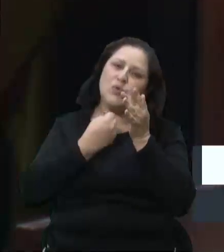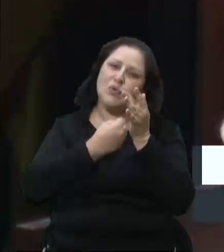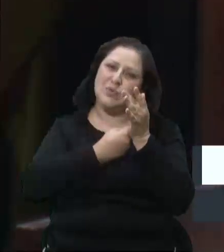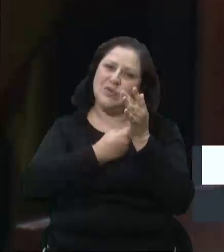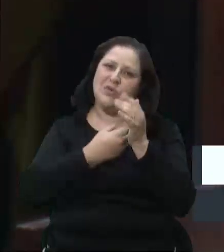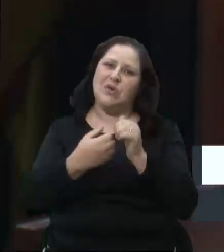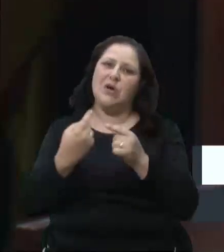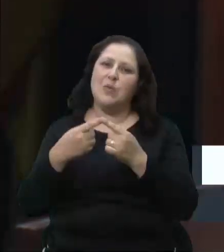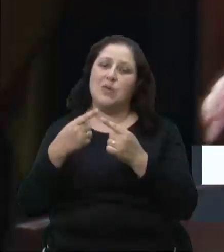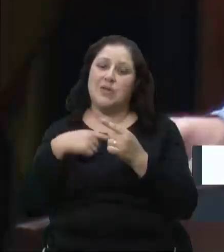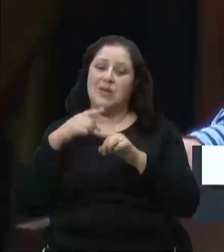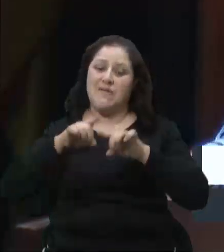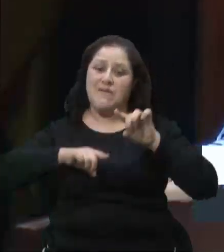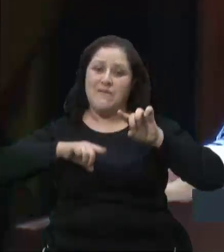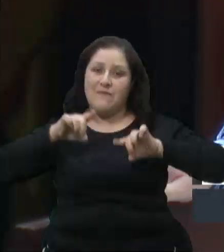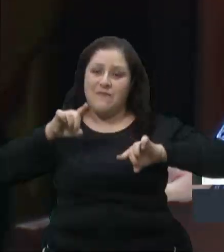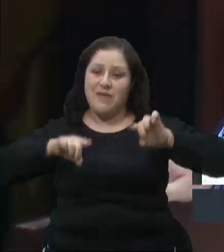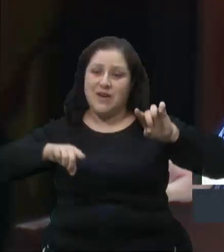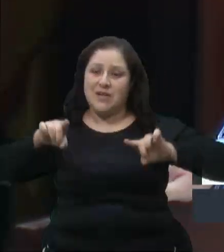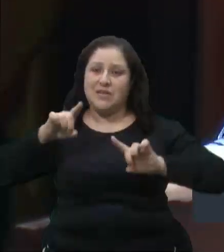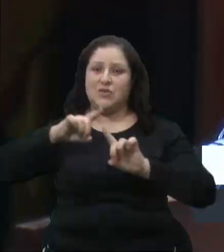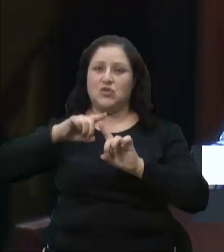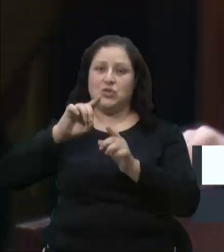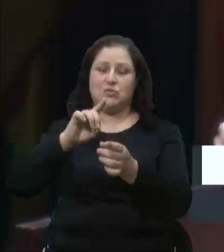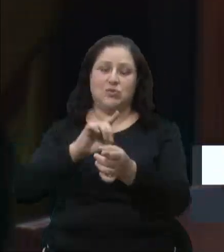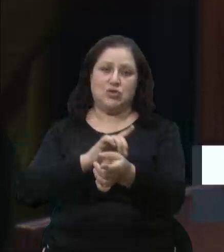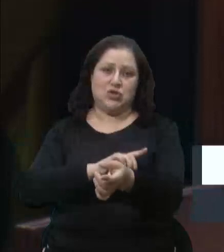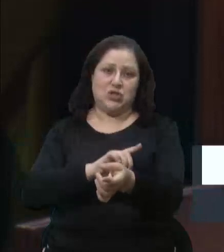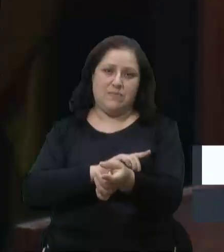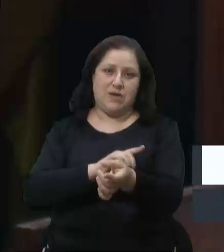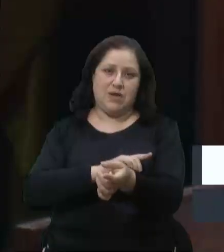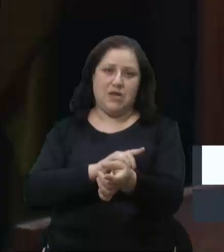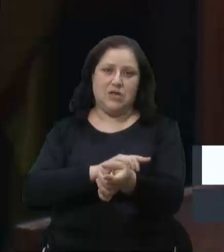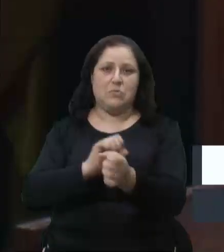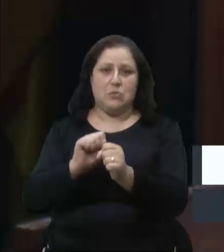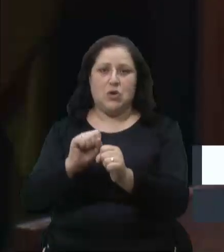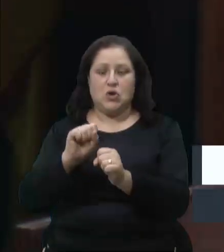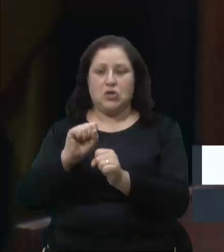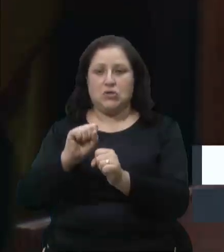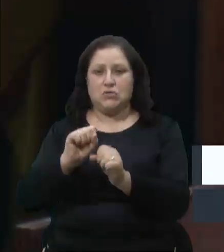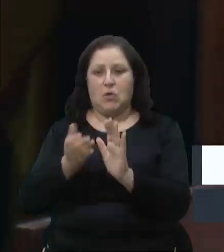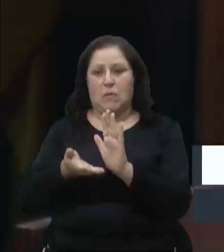porque a variação desse tipo de diabetes ele pode acontecer por questões